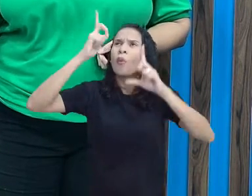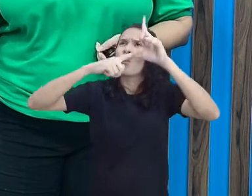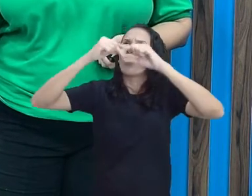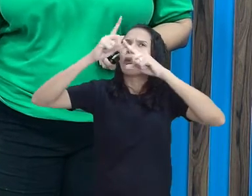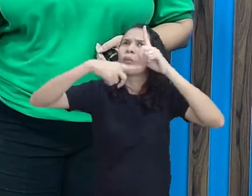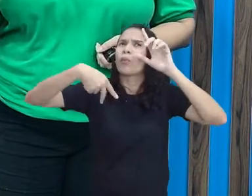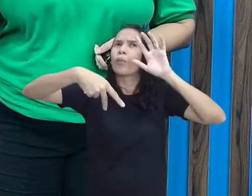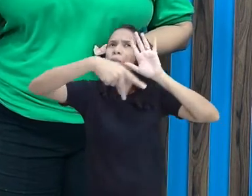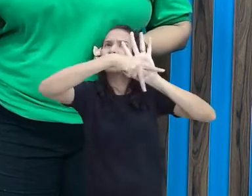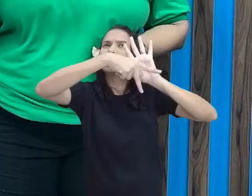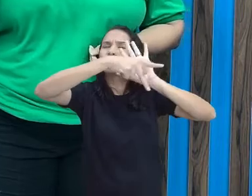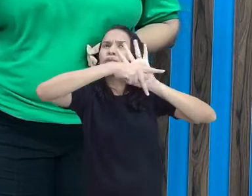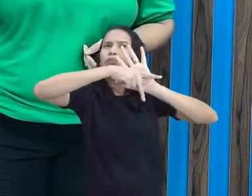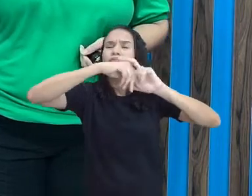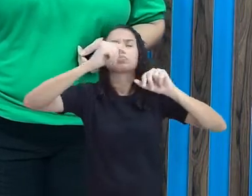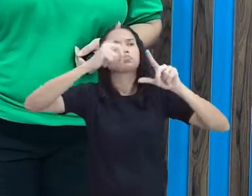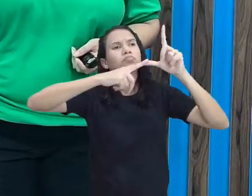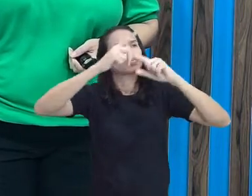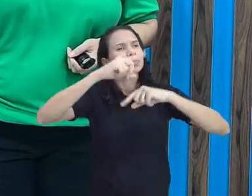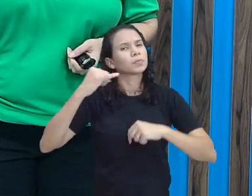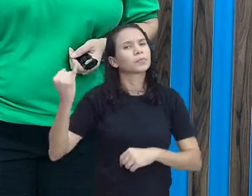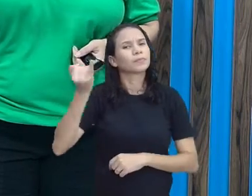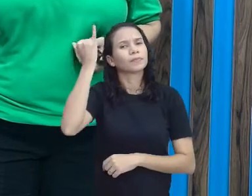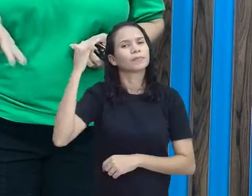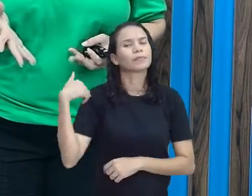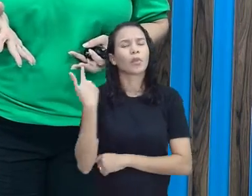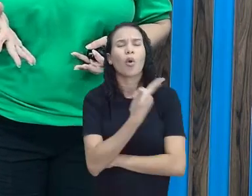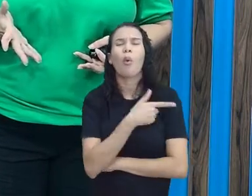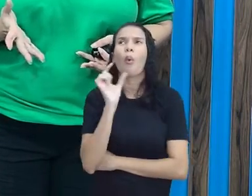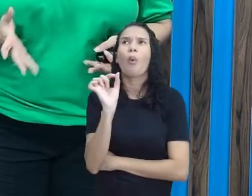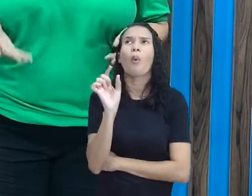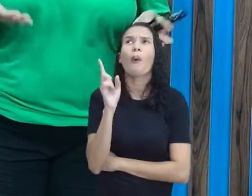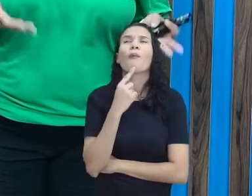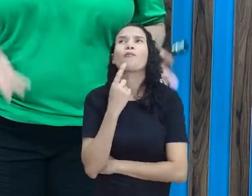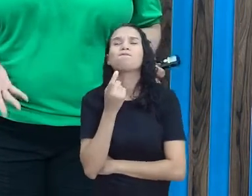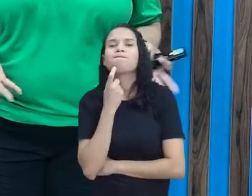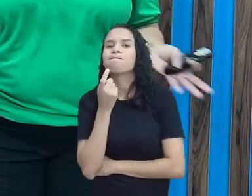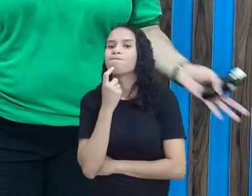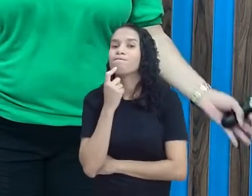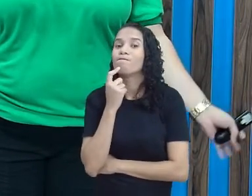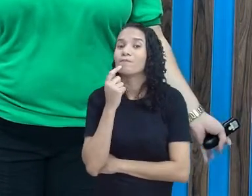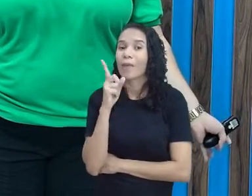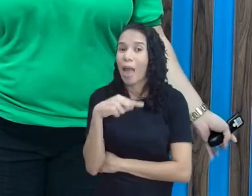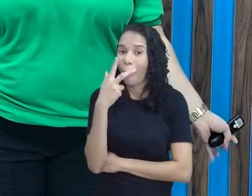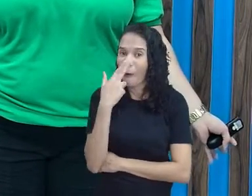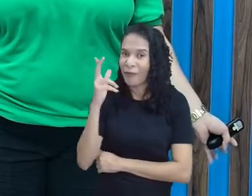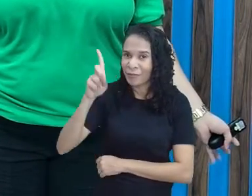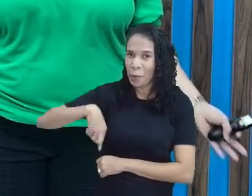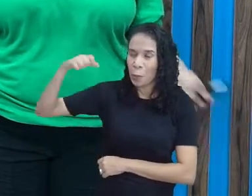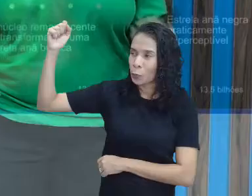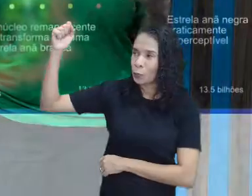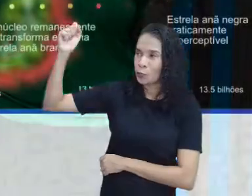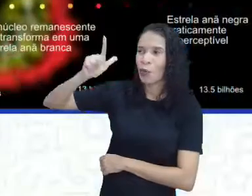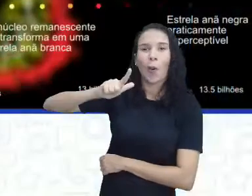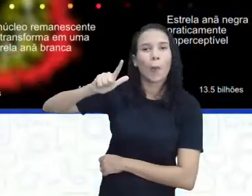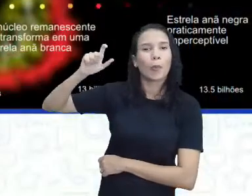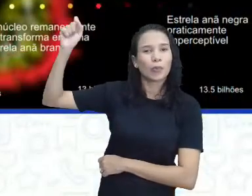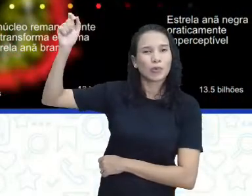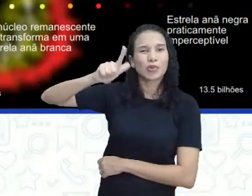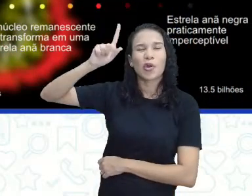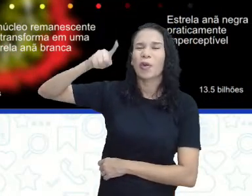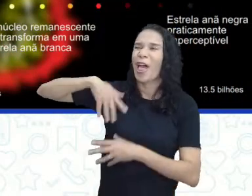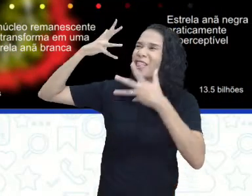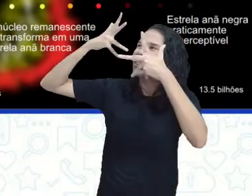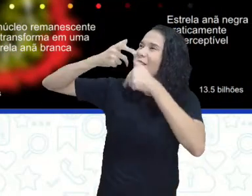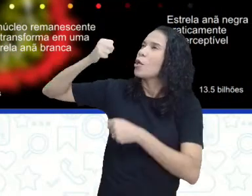estrela, né? Uma estrela importante aí para a gente. Que estrela será essa? Eu acho que é o sol, né, gente? O nosso sol lindo